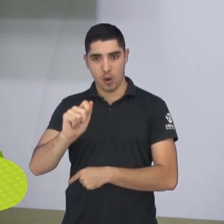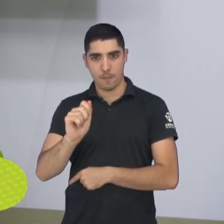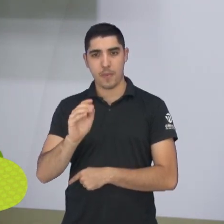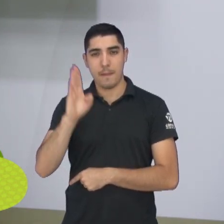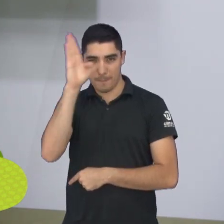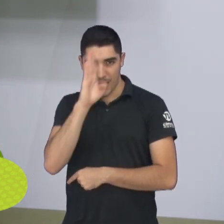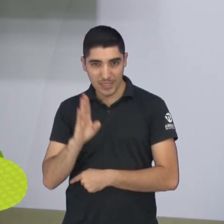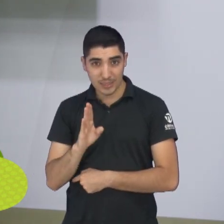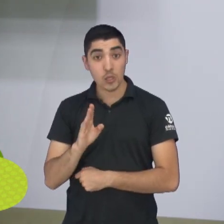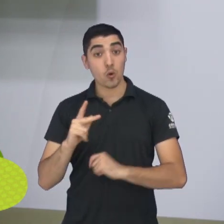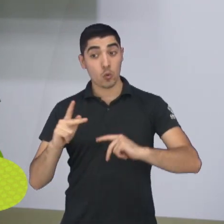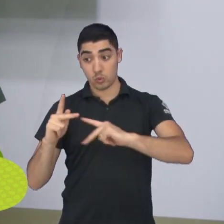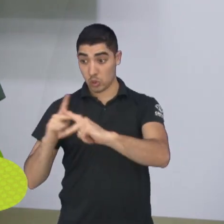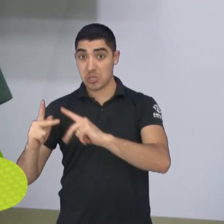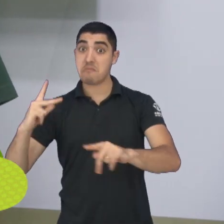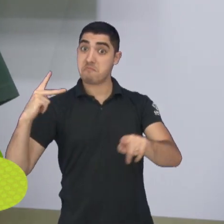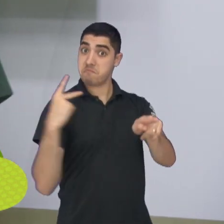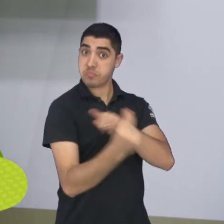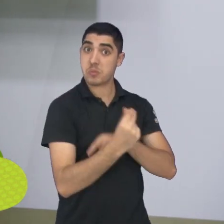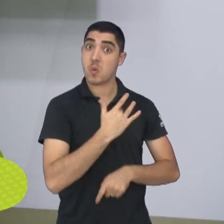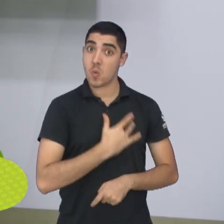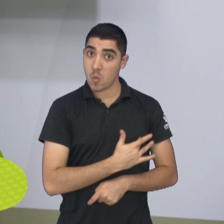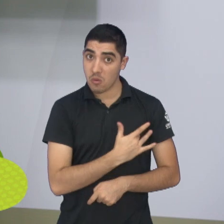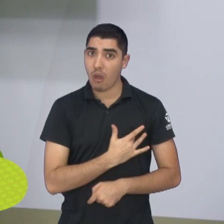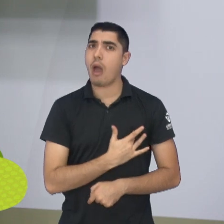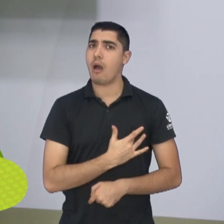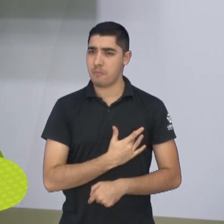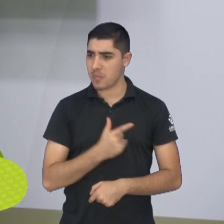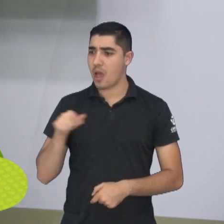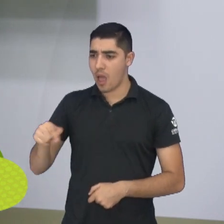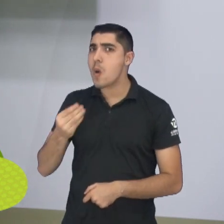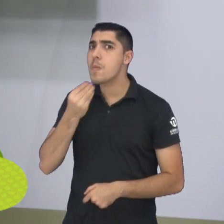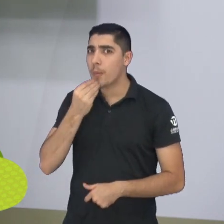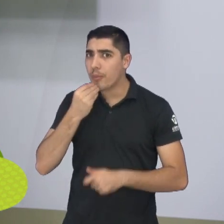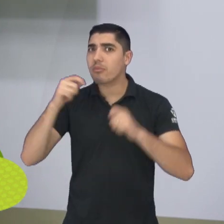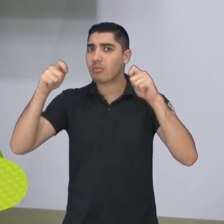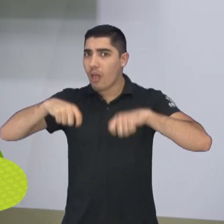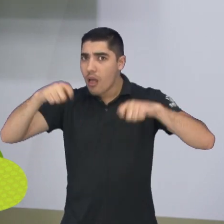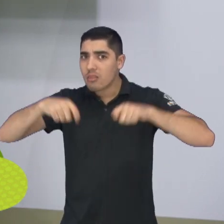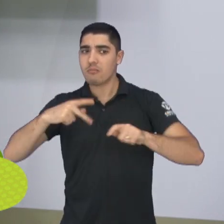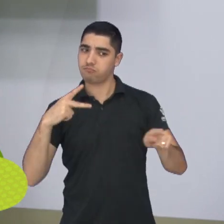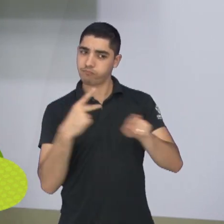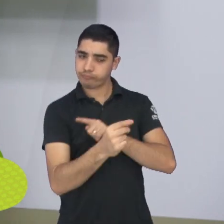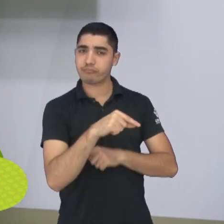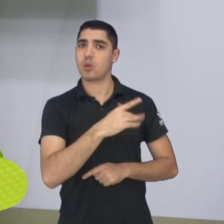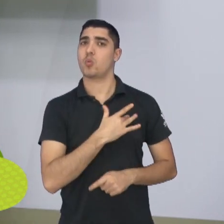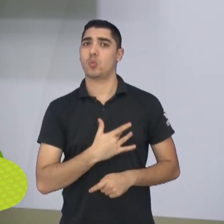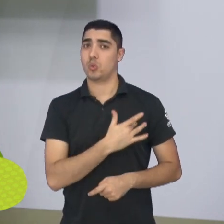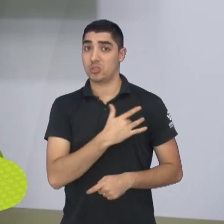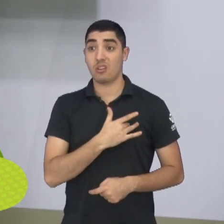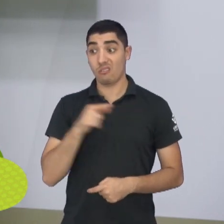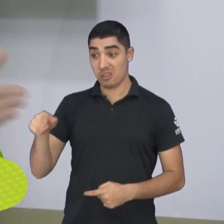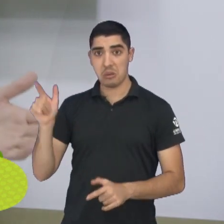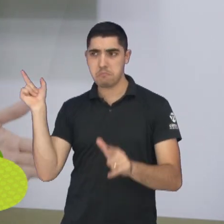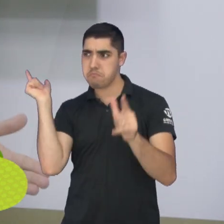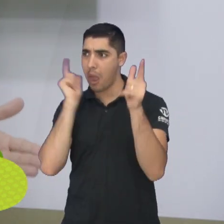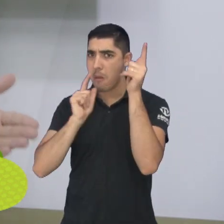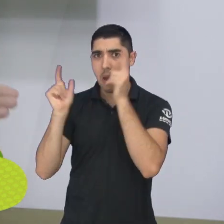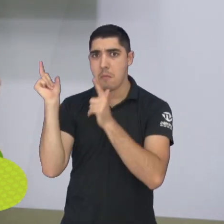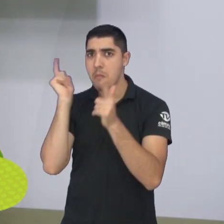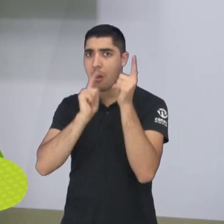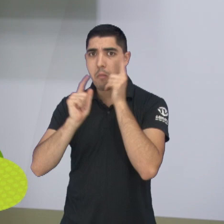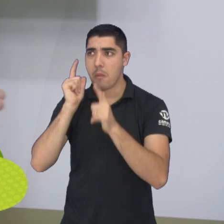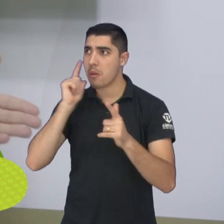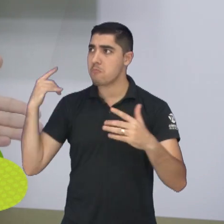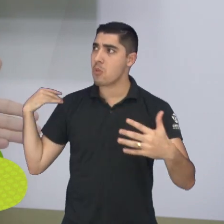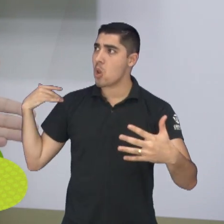do Cruzeiro, né? Então, assim, há a possibilidade do São José ganhar, né? O São José que vem dessa sequência de vitórias, desde essa